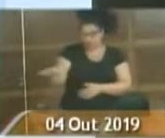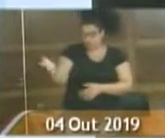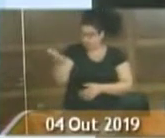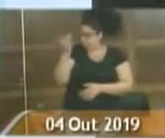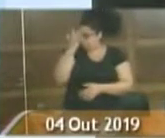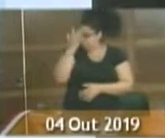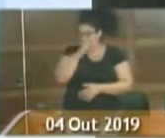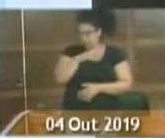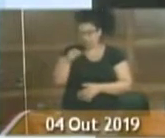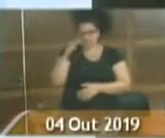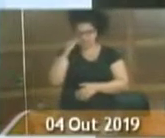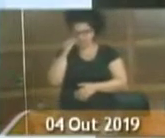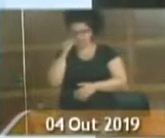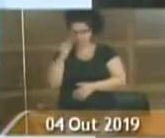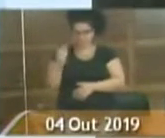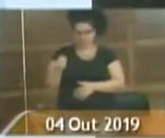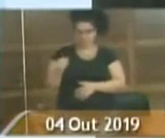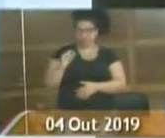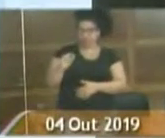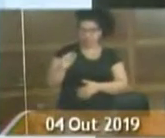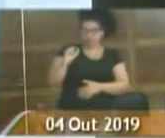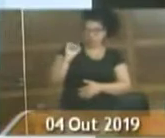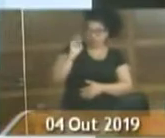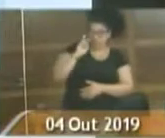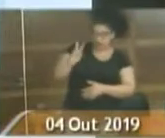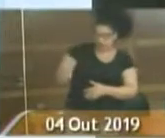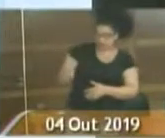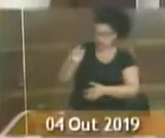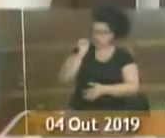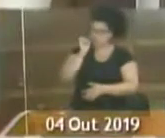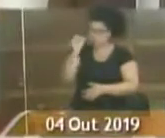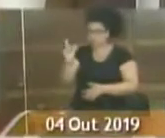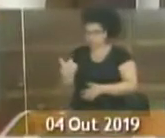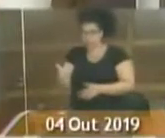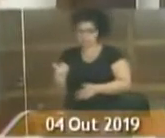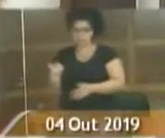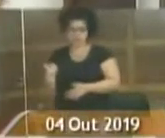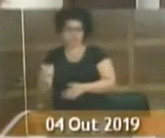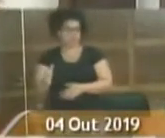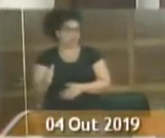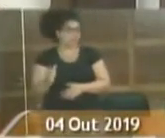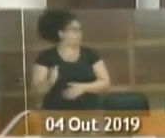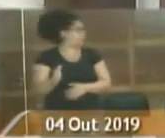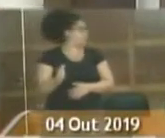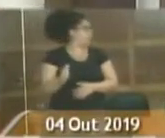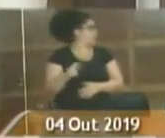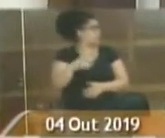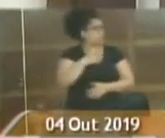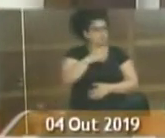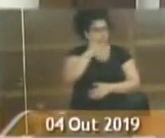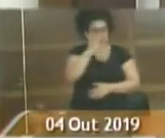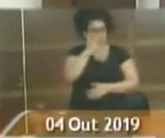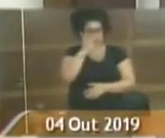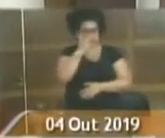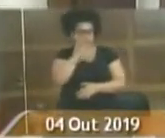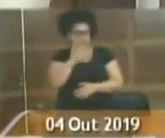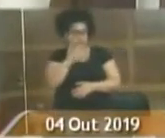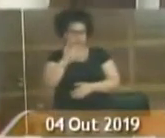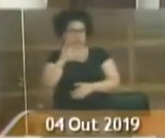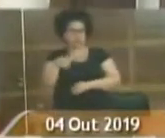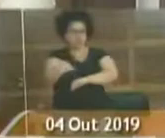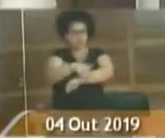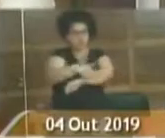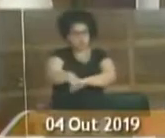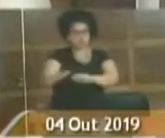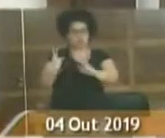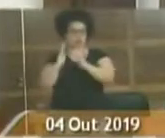muito observadores. Se vocês verem um gatinho com lesão parecida na rua, na